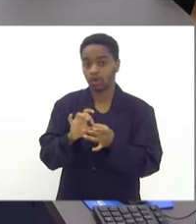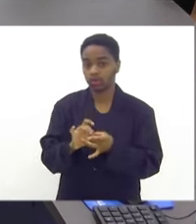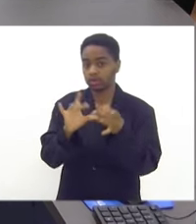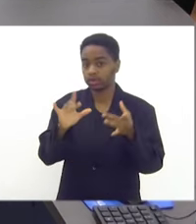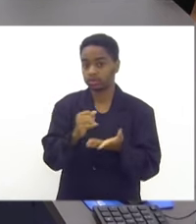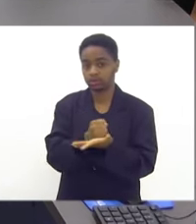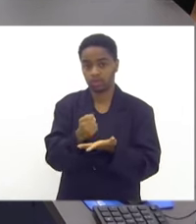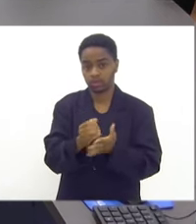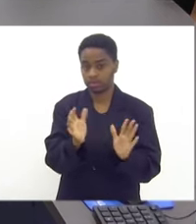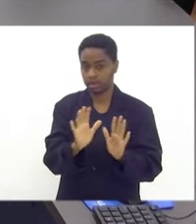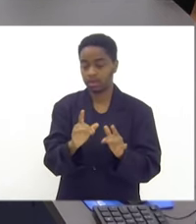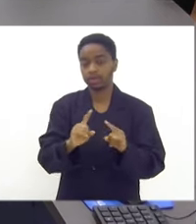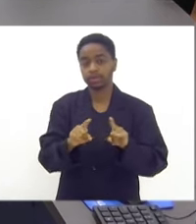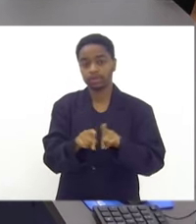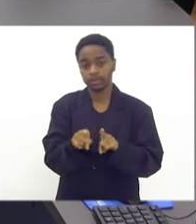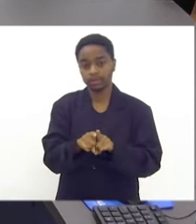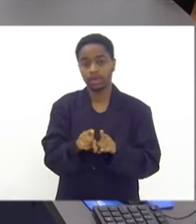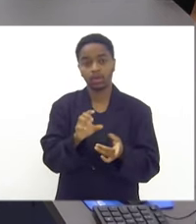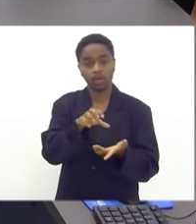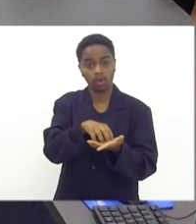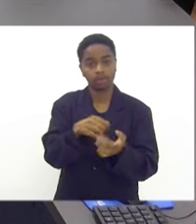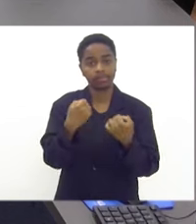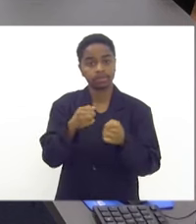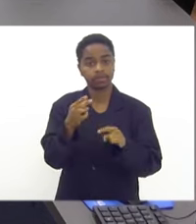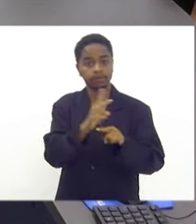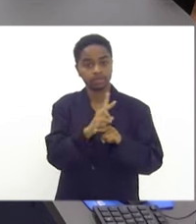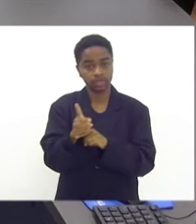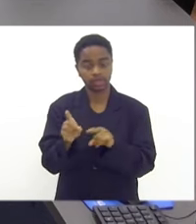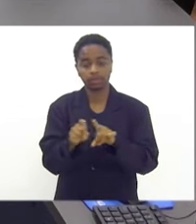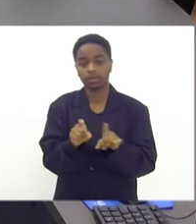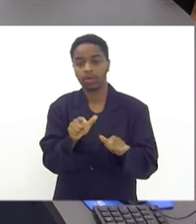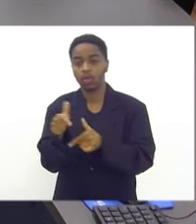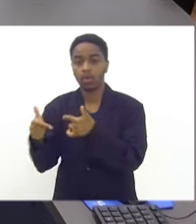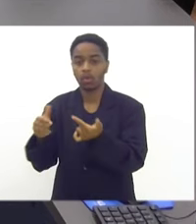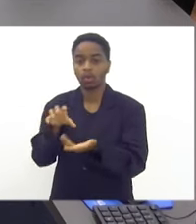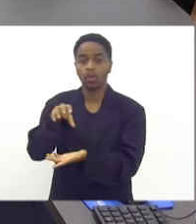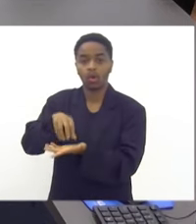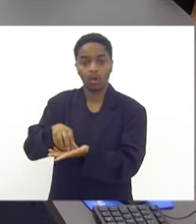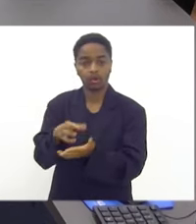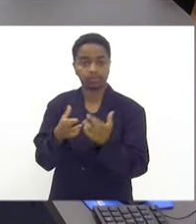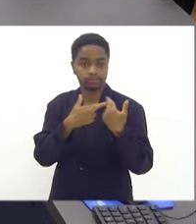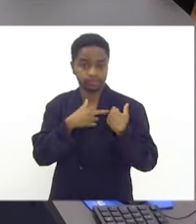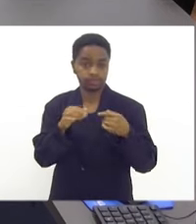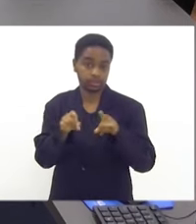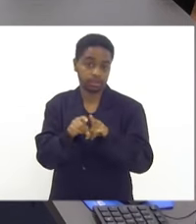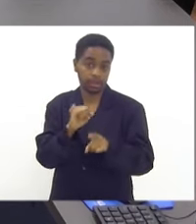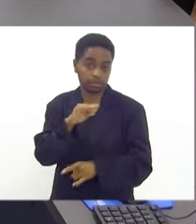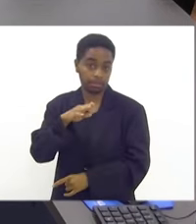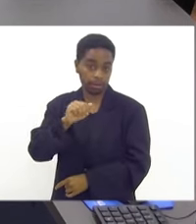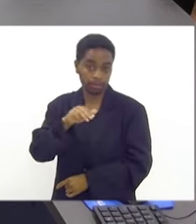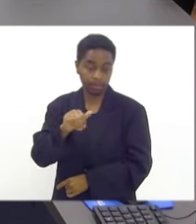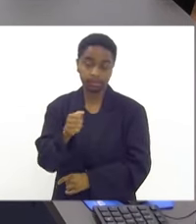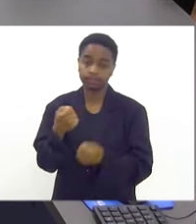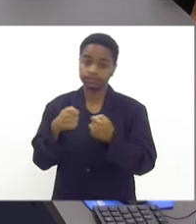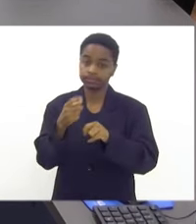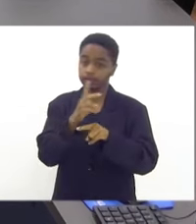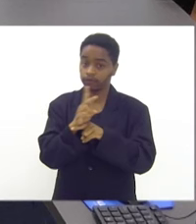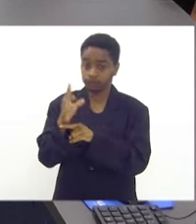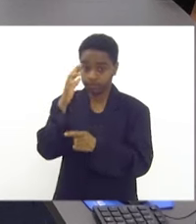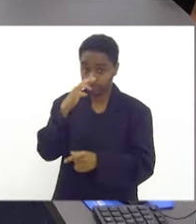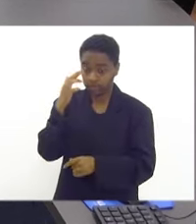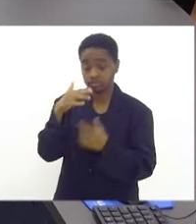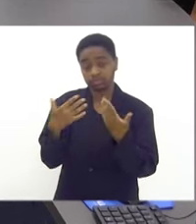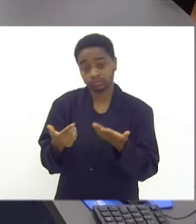licenciamento mas os orgão que autorizou tem que fiscalizar e os órgãos competentes cas Ibama também tem que fiscalizar então fechando meu